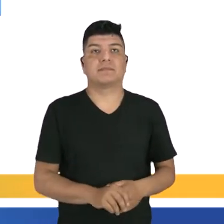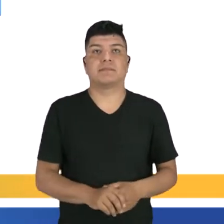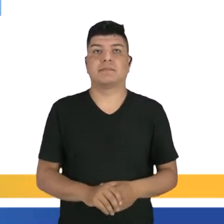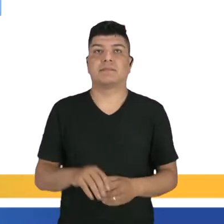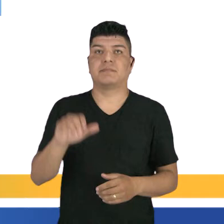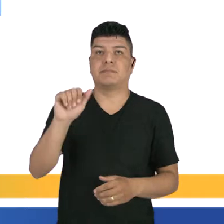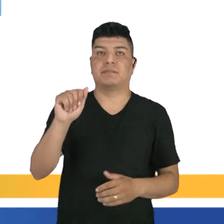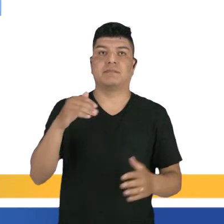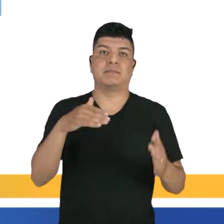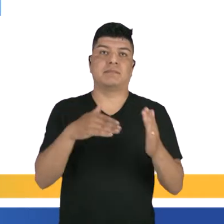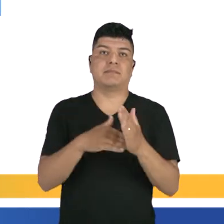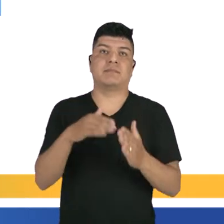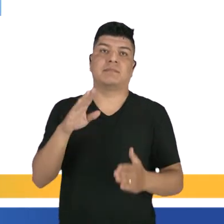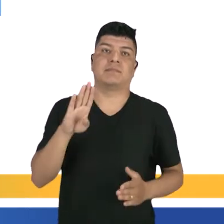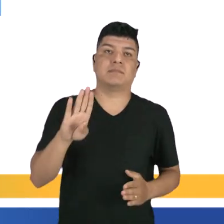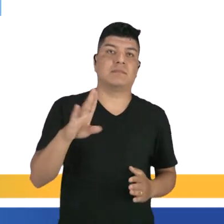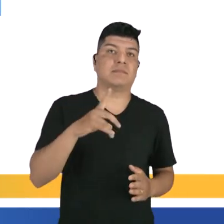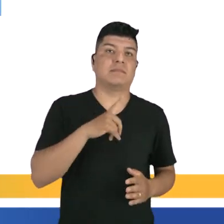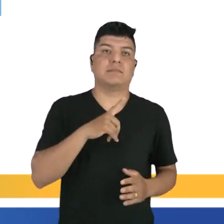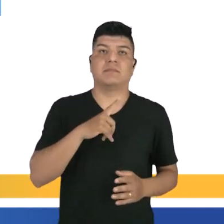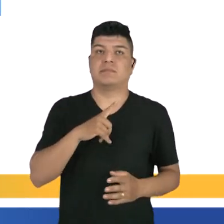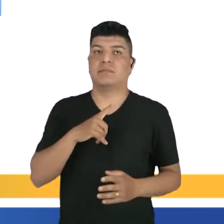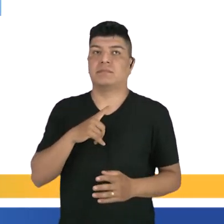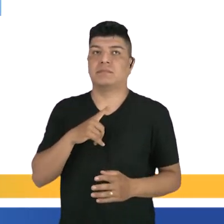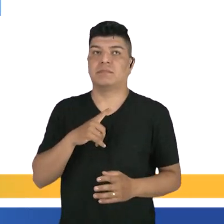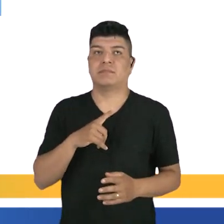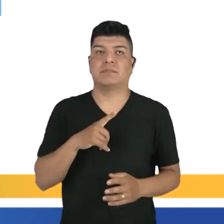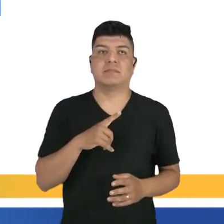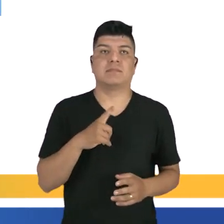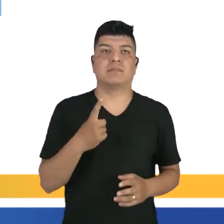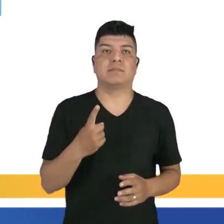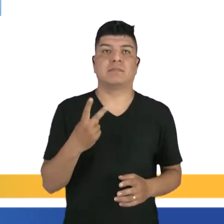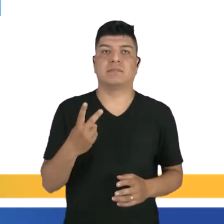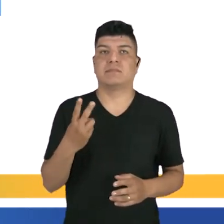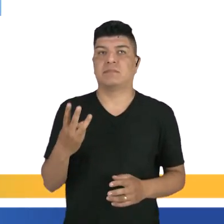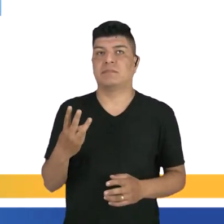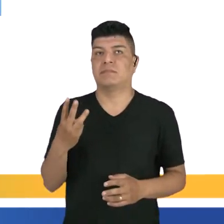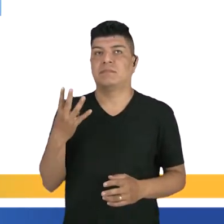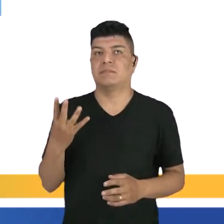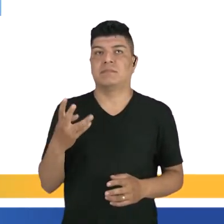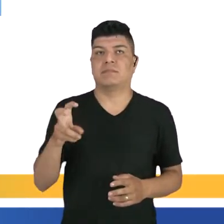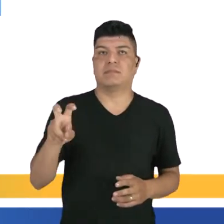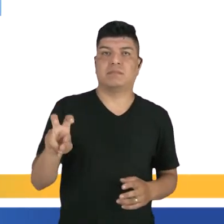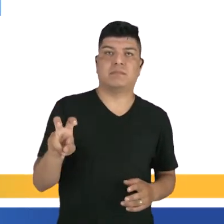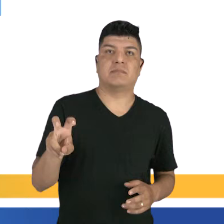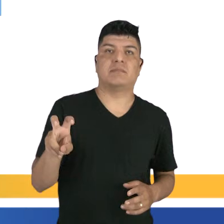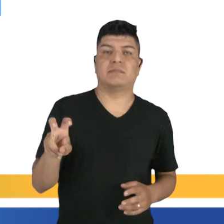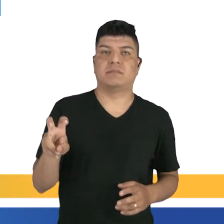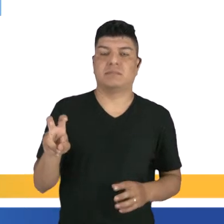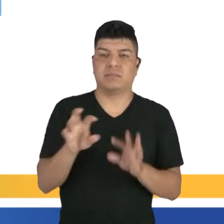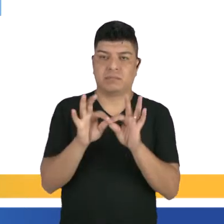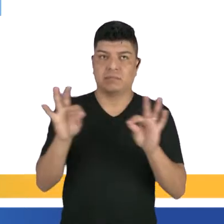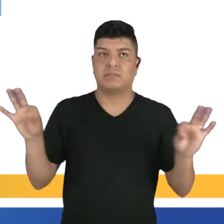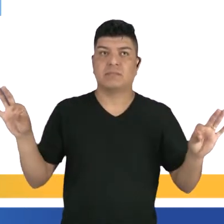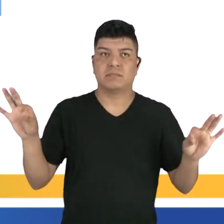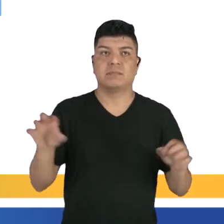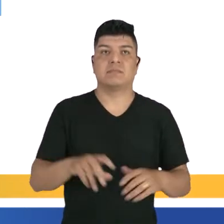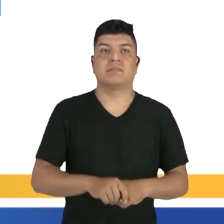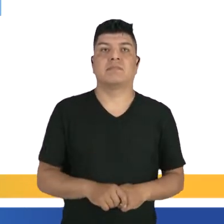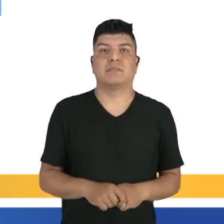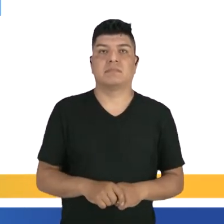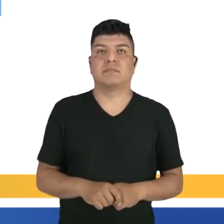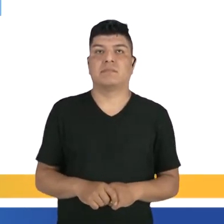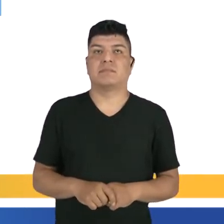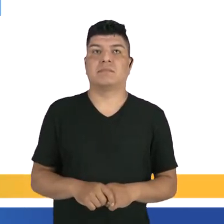de A até B, eu tenho 1, 2, 3, 4, 5 espaços. Então,